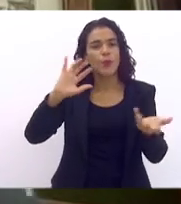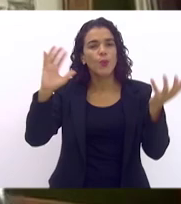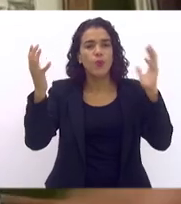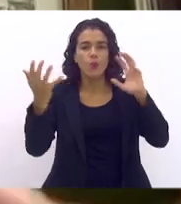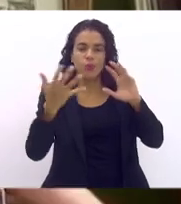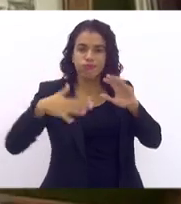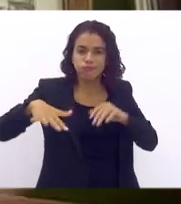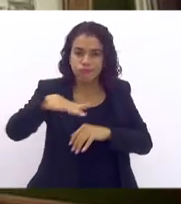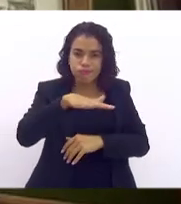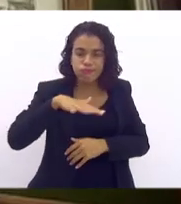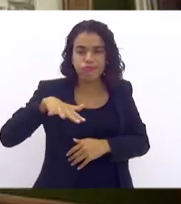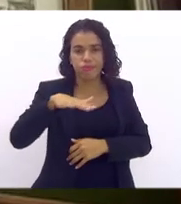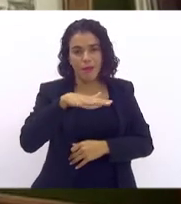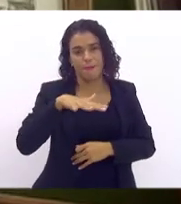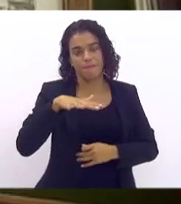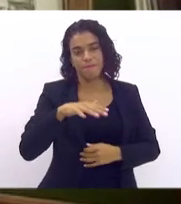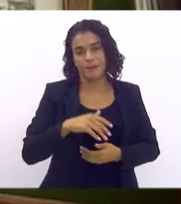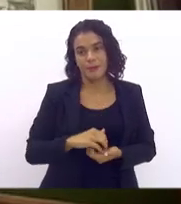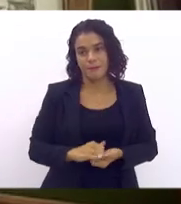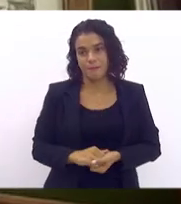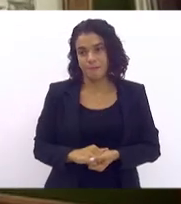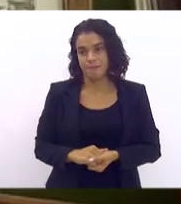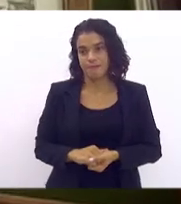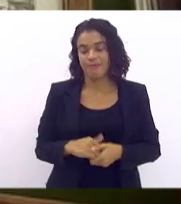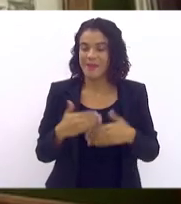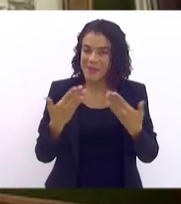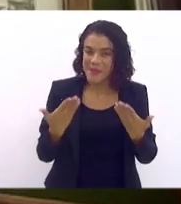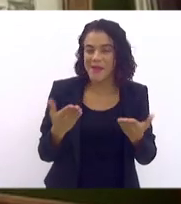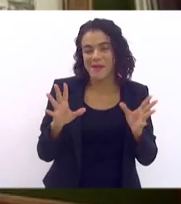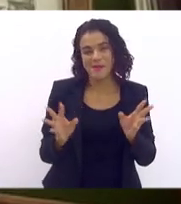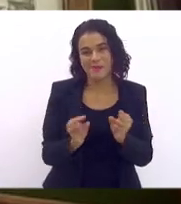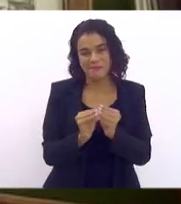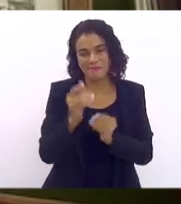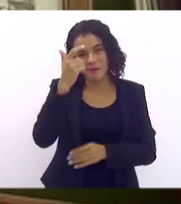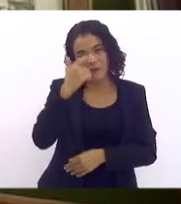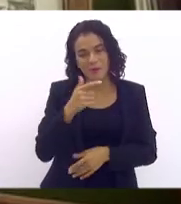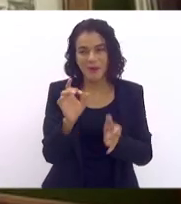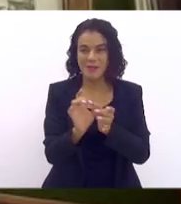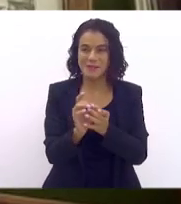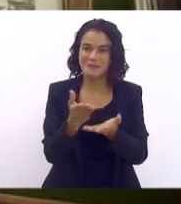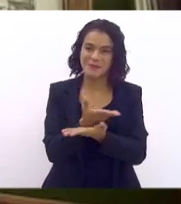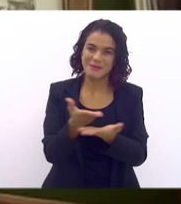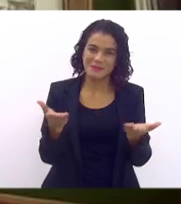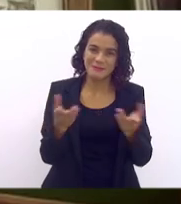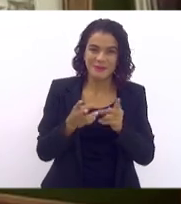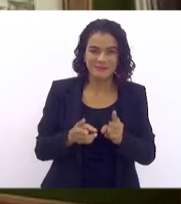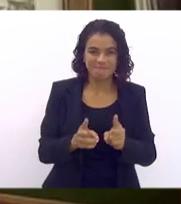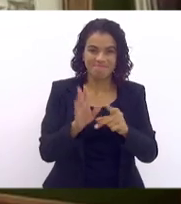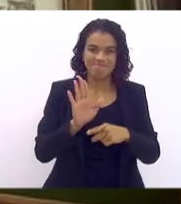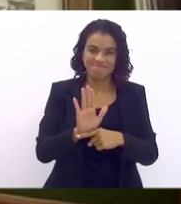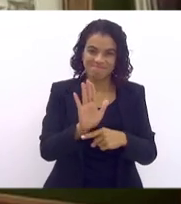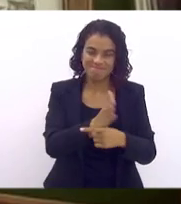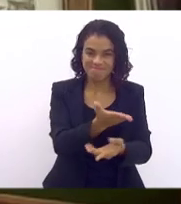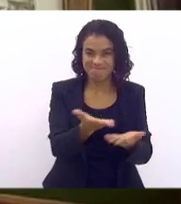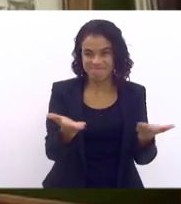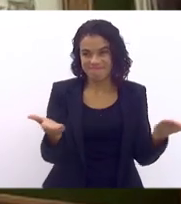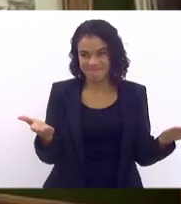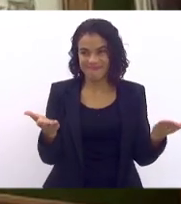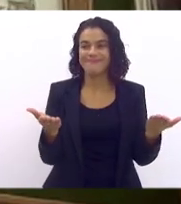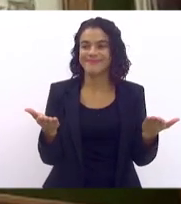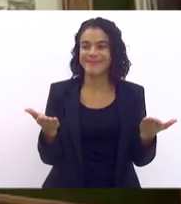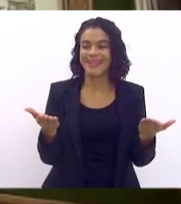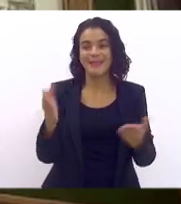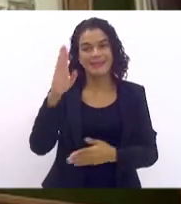né, com essa camada de pessoas. É isso. Me coloco aqui à disposição para continuar ajudando todos vocês